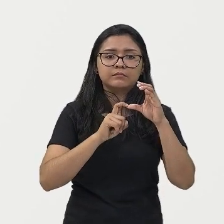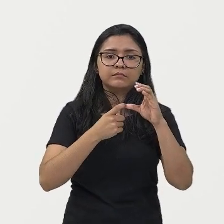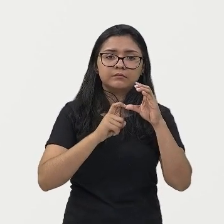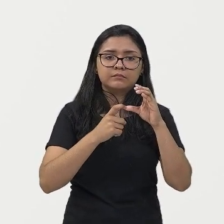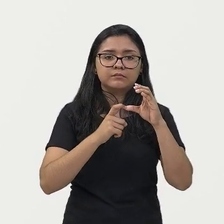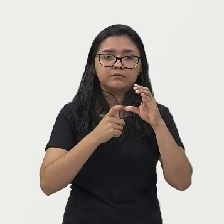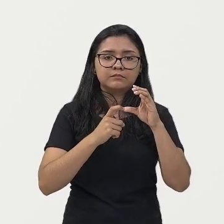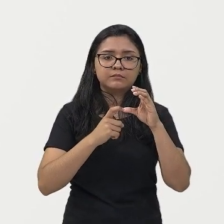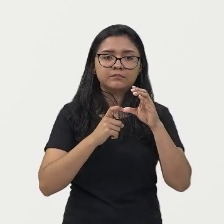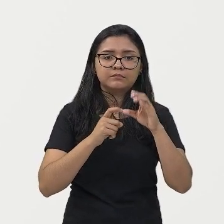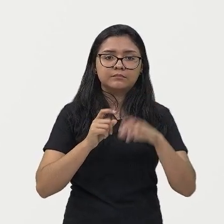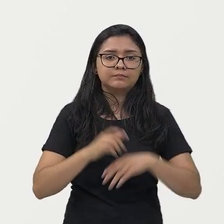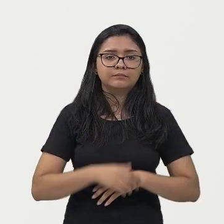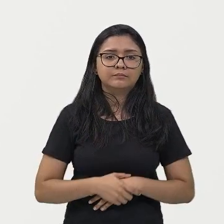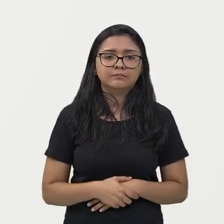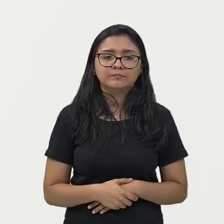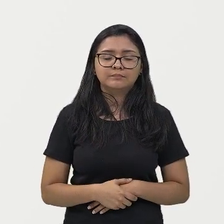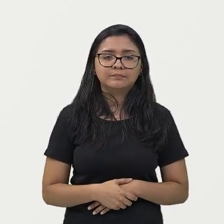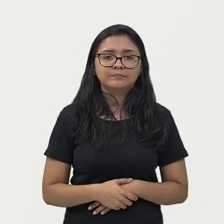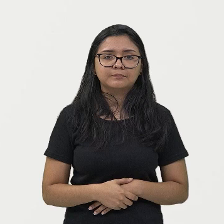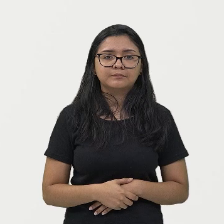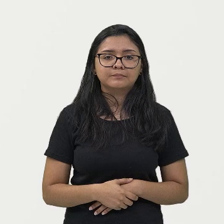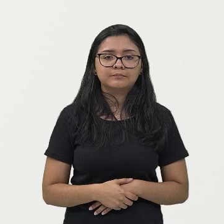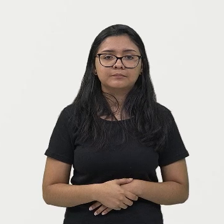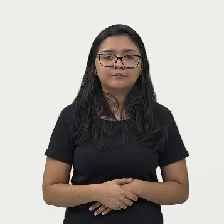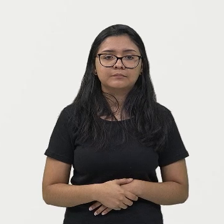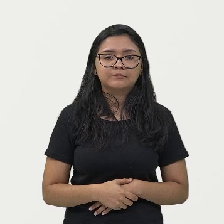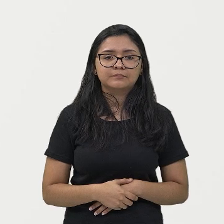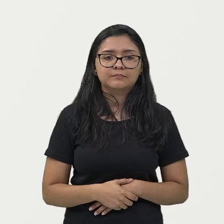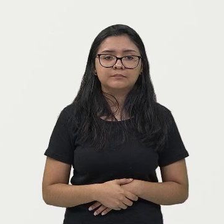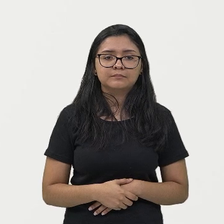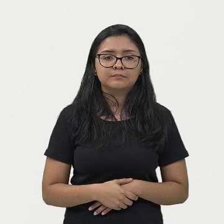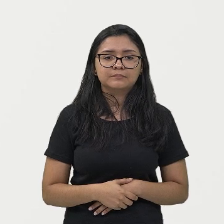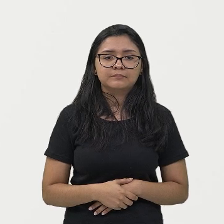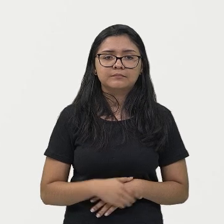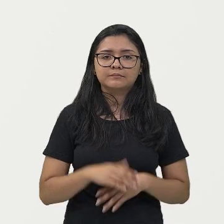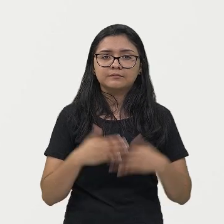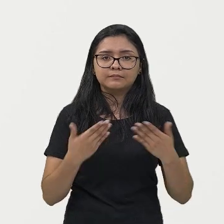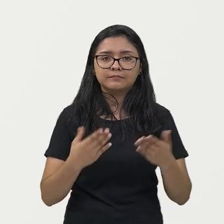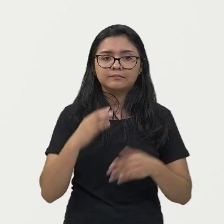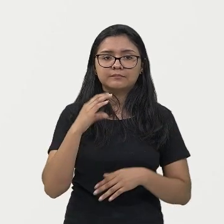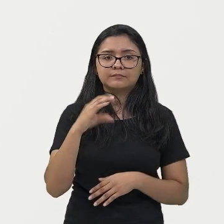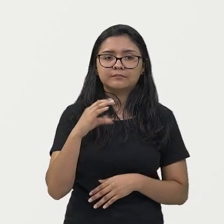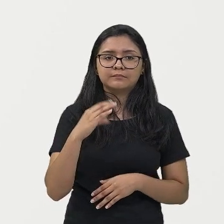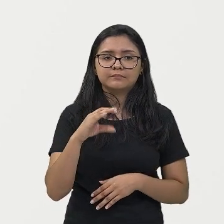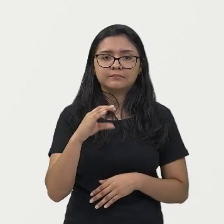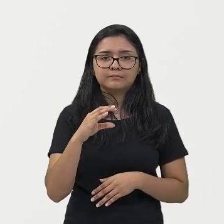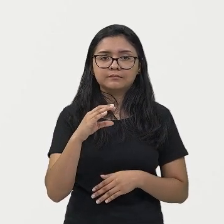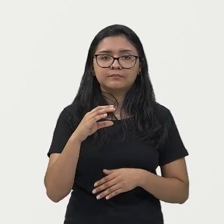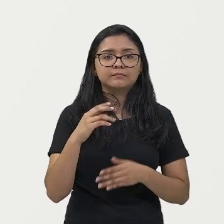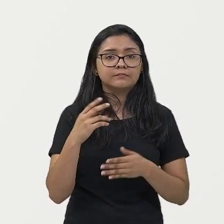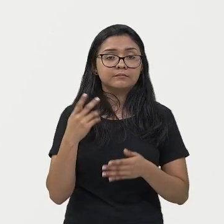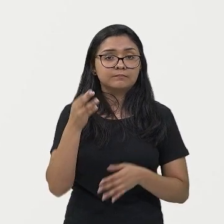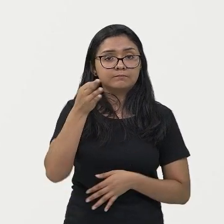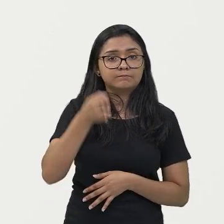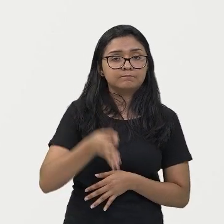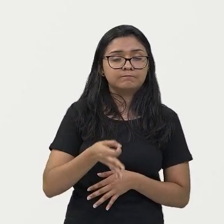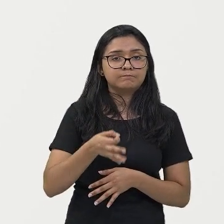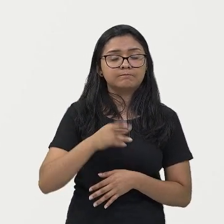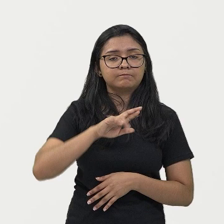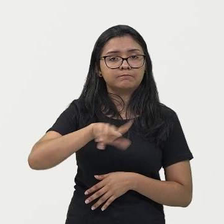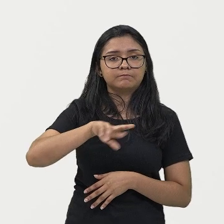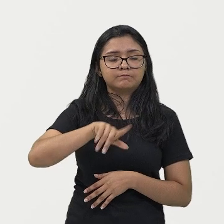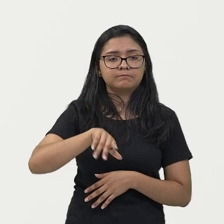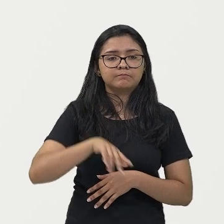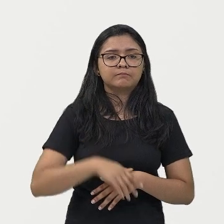carbônicas fechadas, tá bom? Então, letra C não seria, né? Ok?